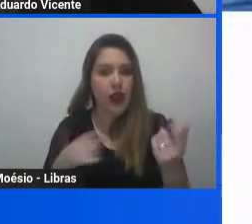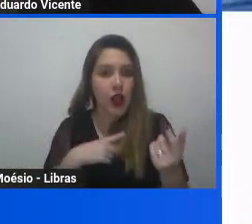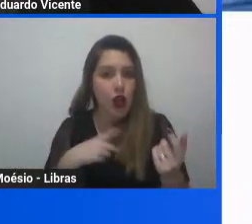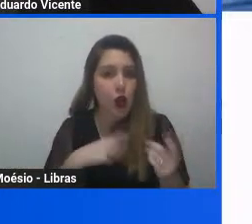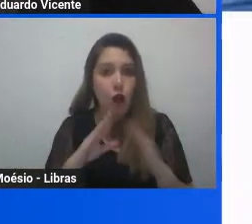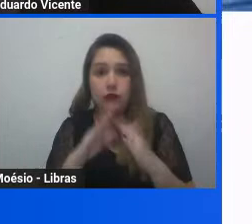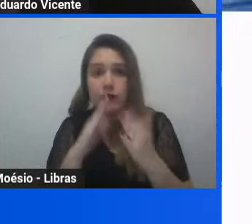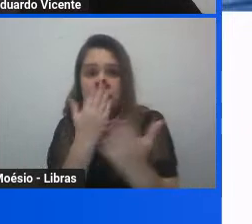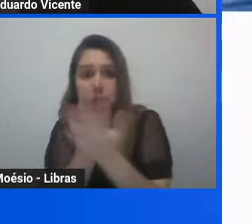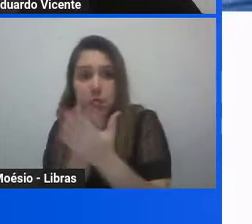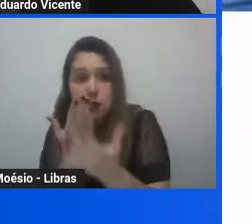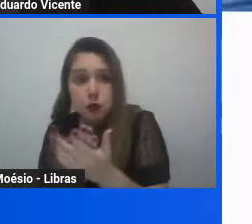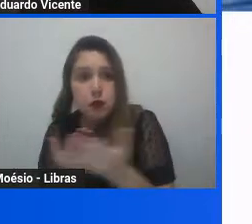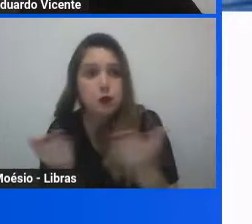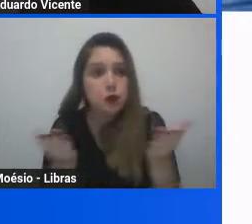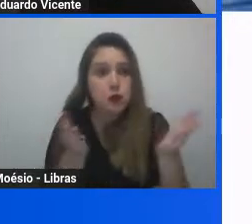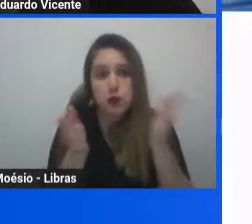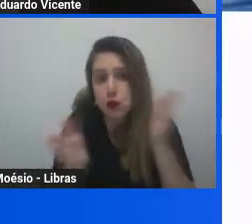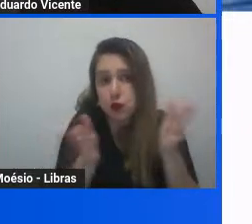escola,